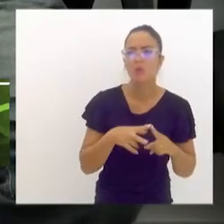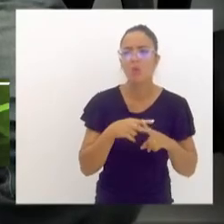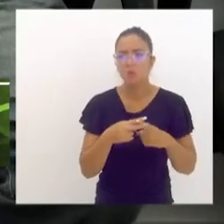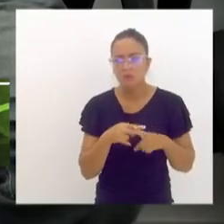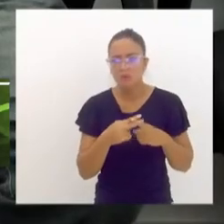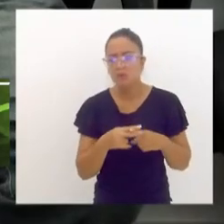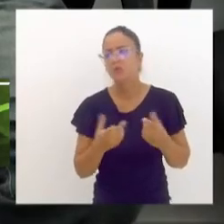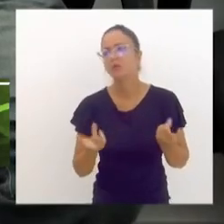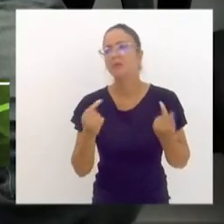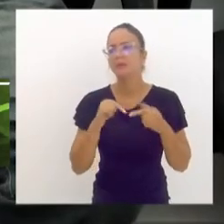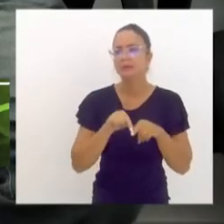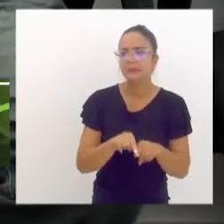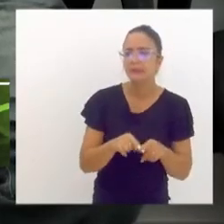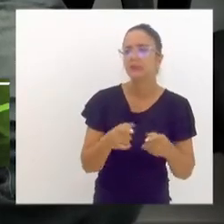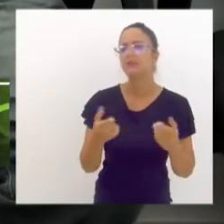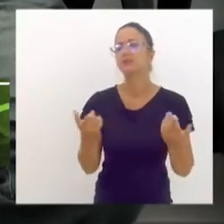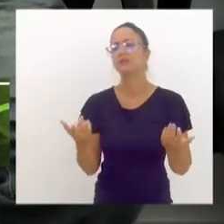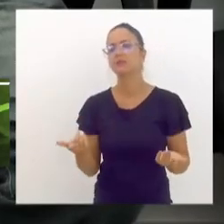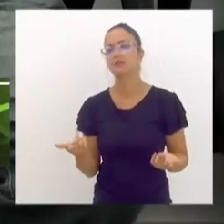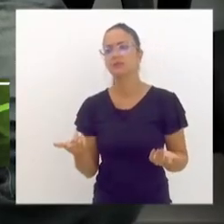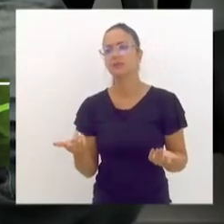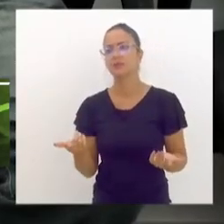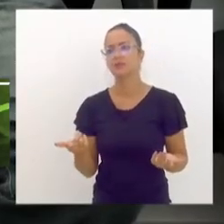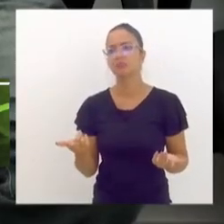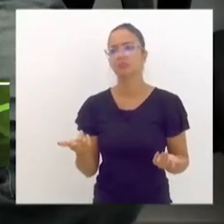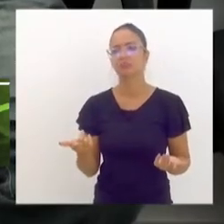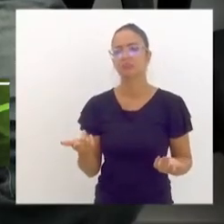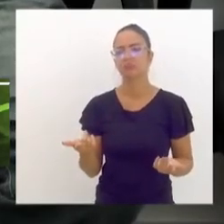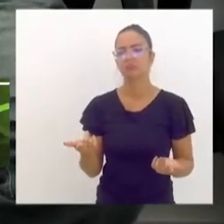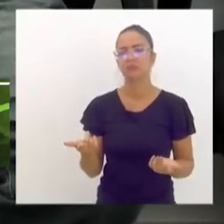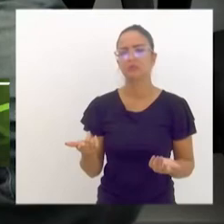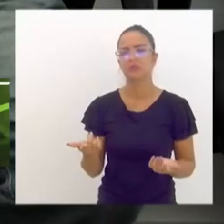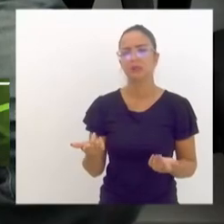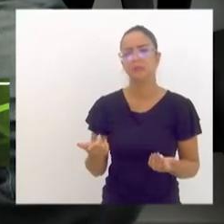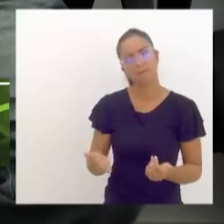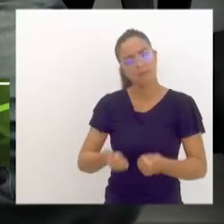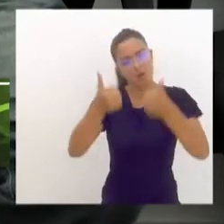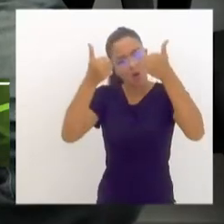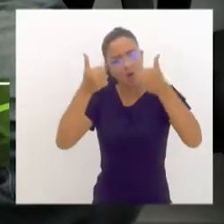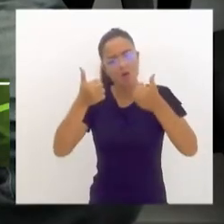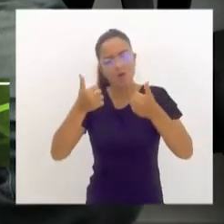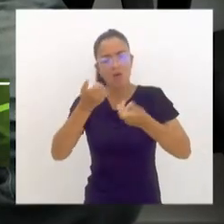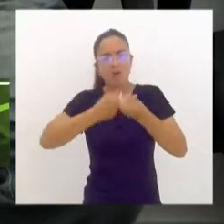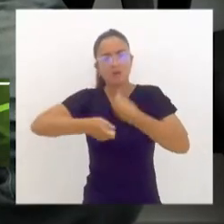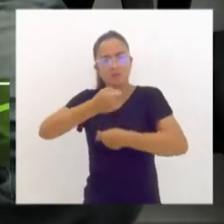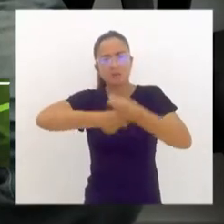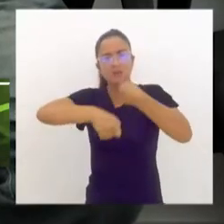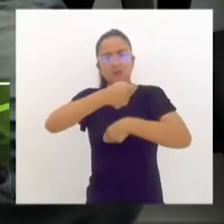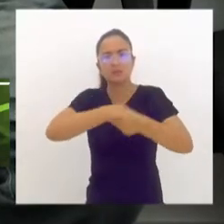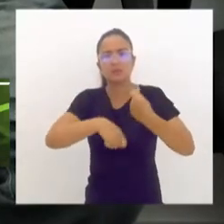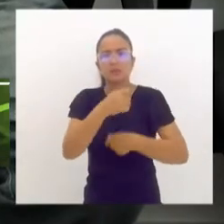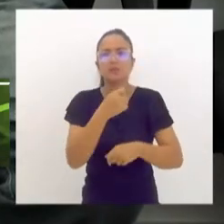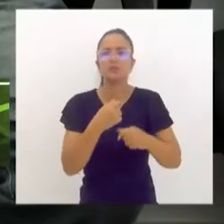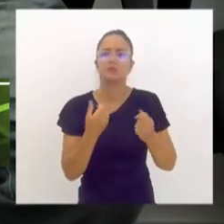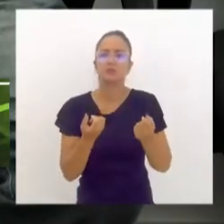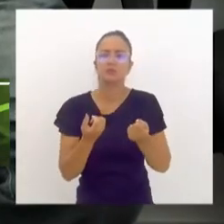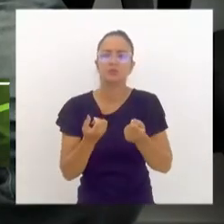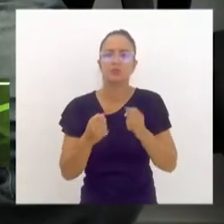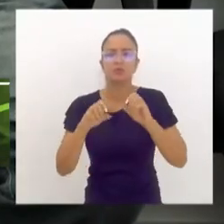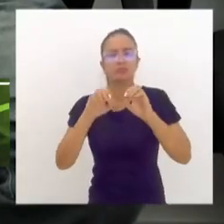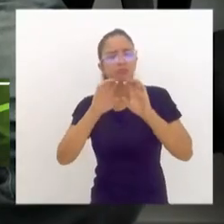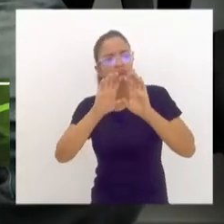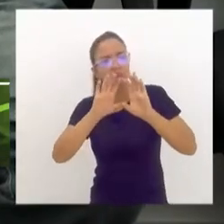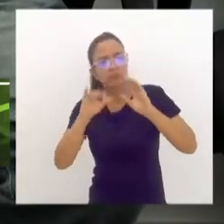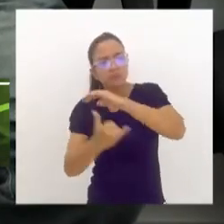nessa parceria, nessa cessão, para que isso tudo pudesse ser melhor administrado em termos de estruturação e espaço